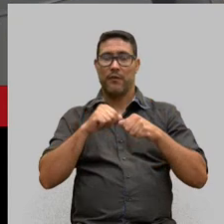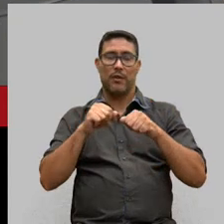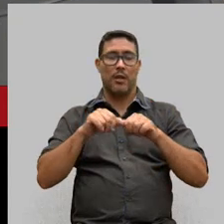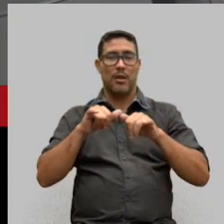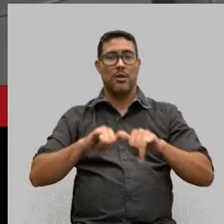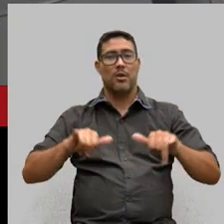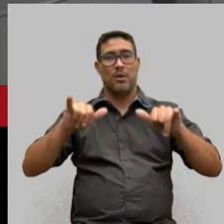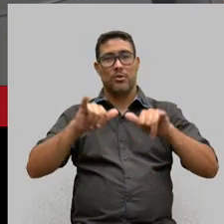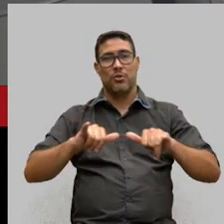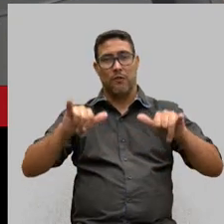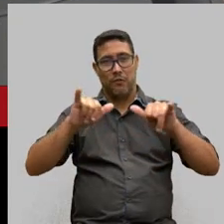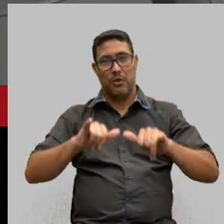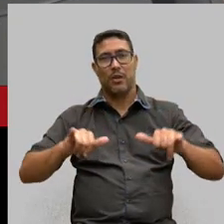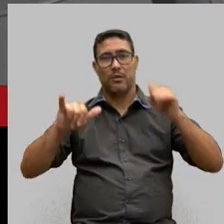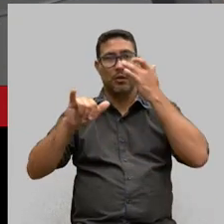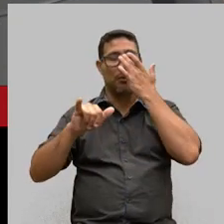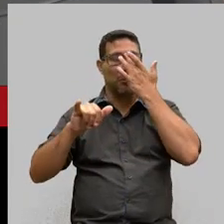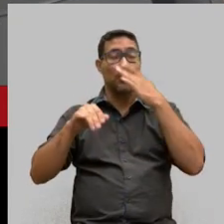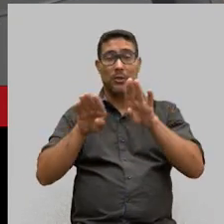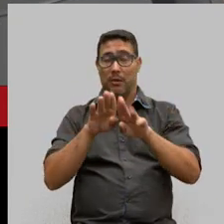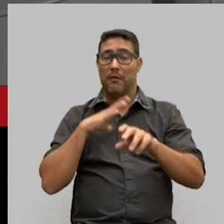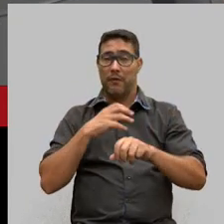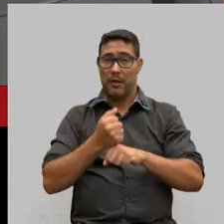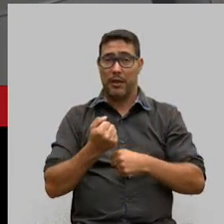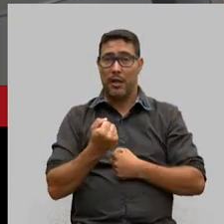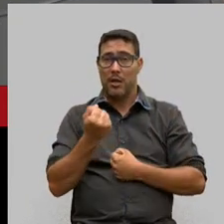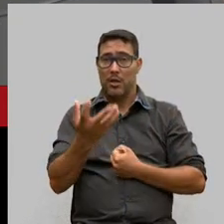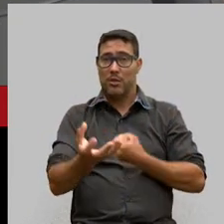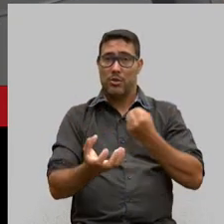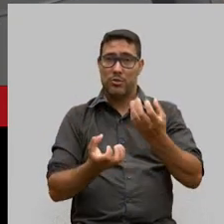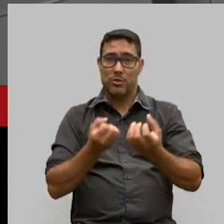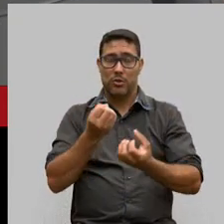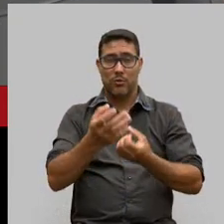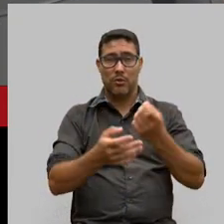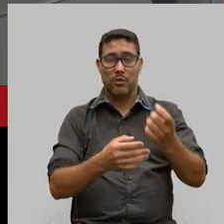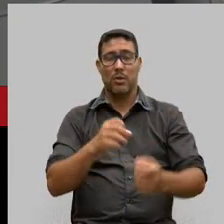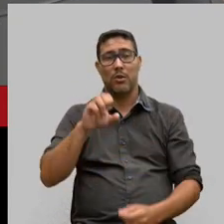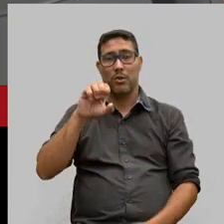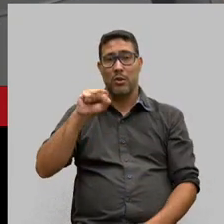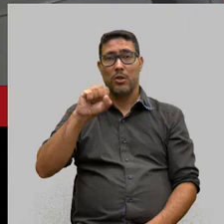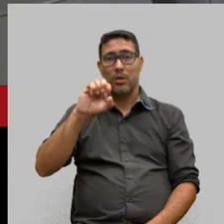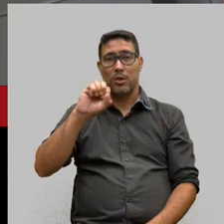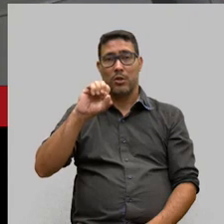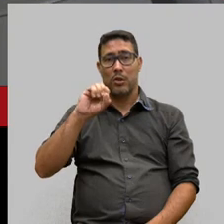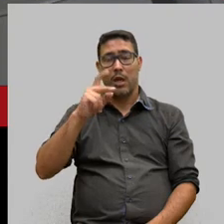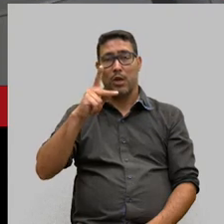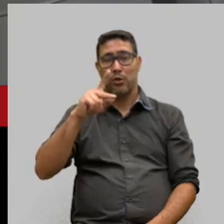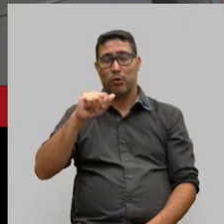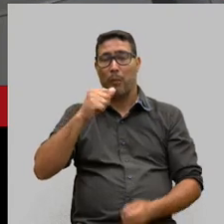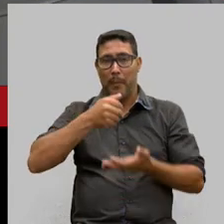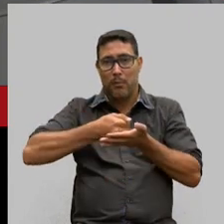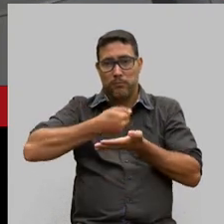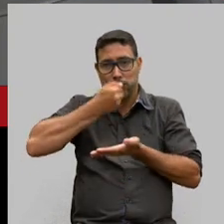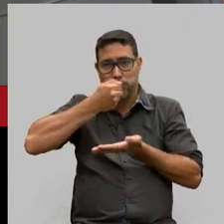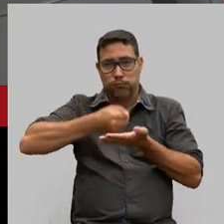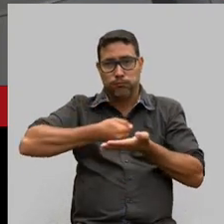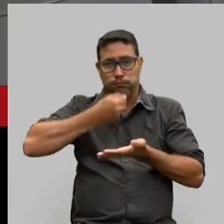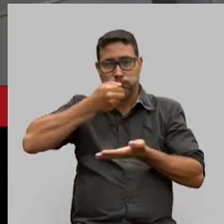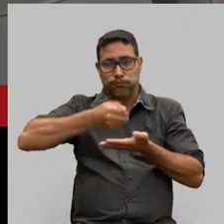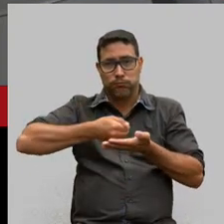faço também a distribuição de uma sopa da prodal não sei se vocês